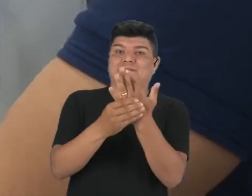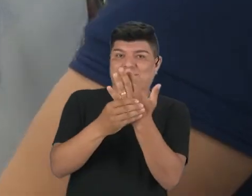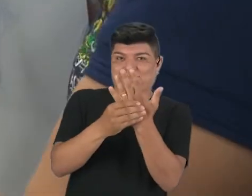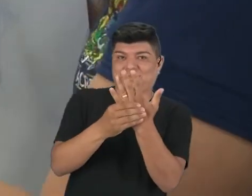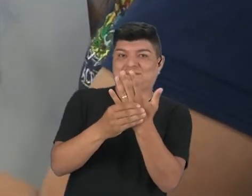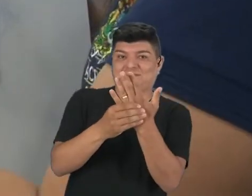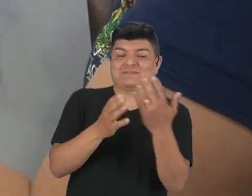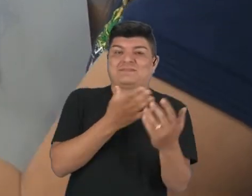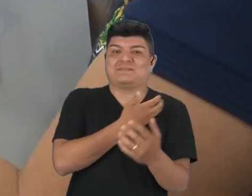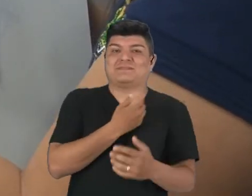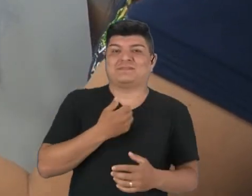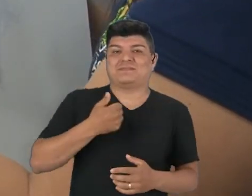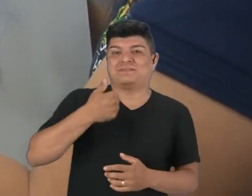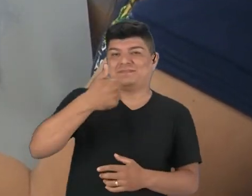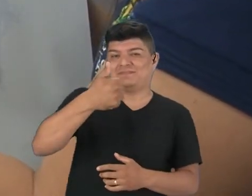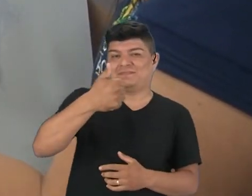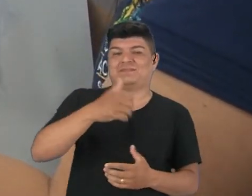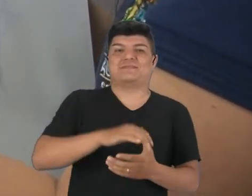número 1, ó,